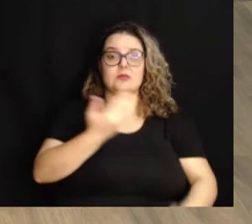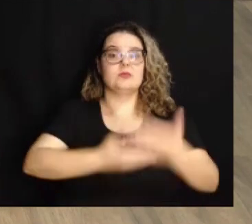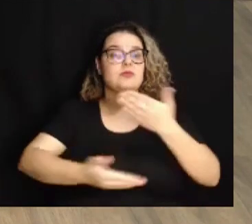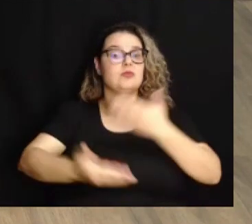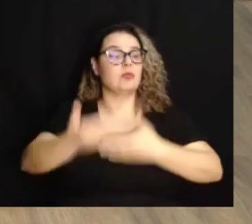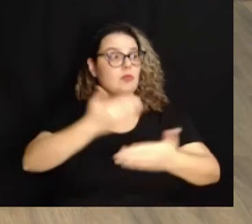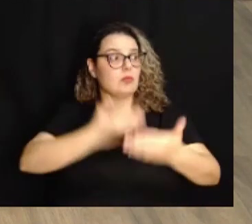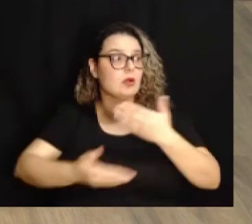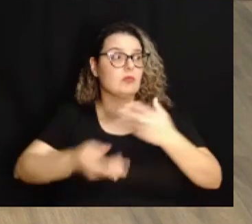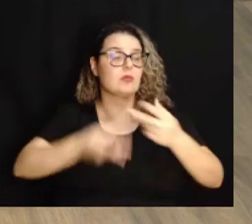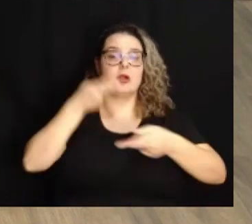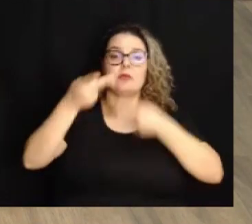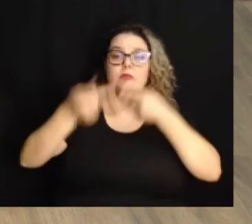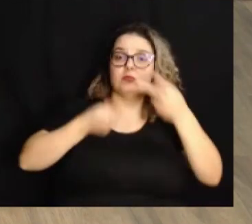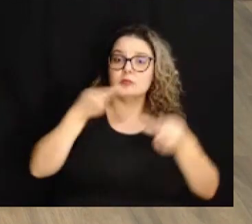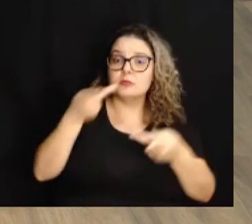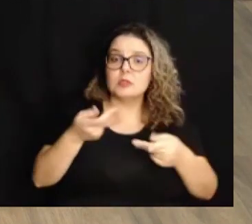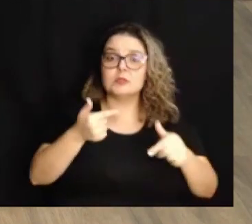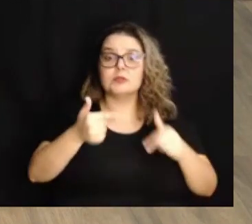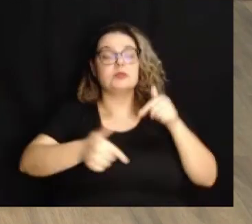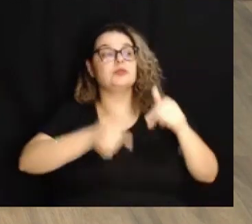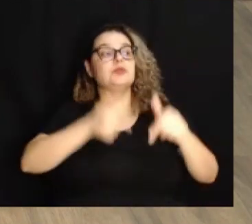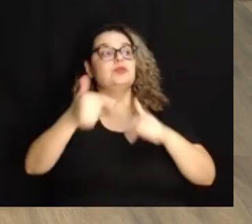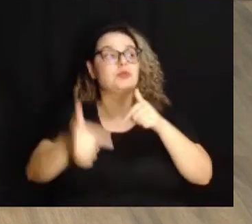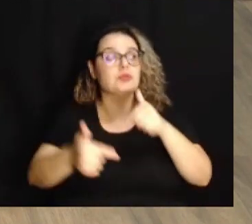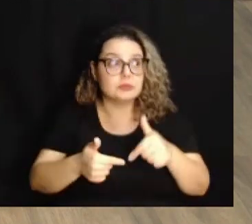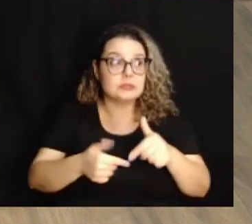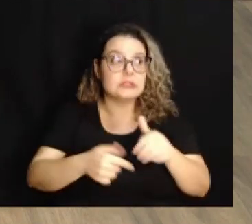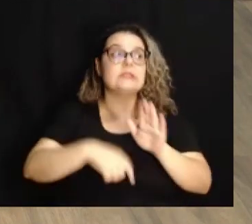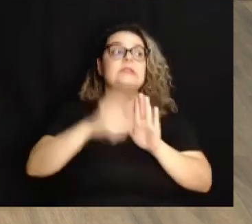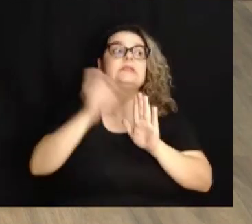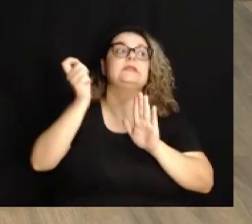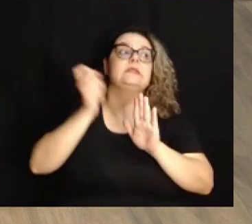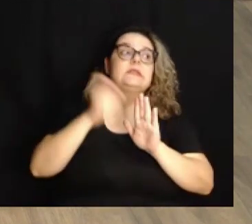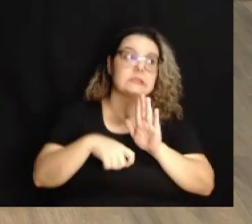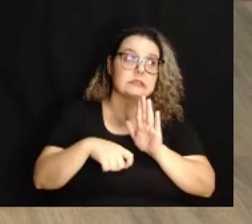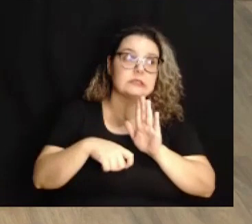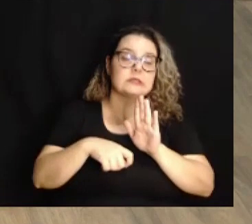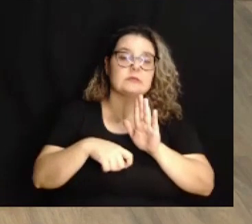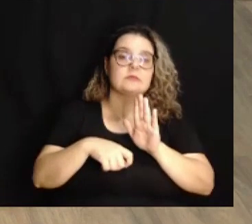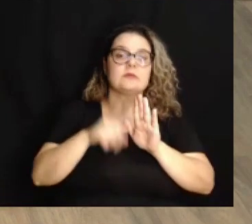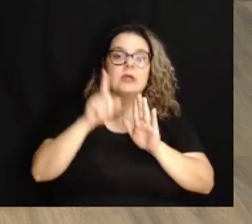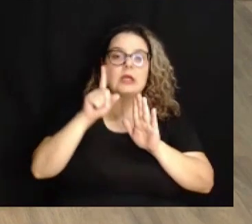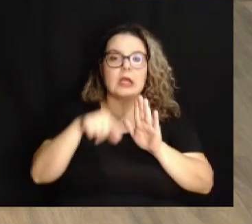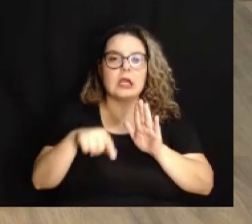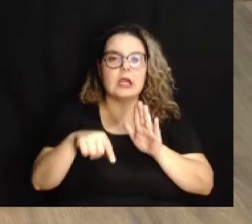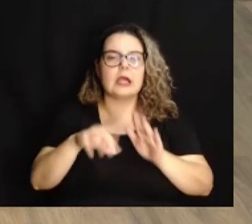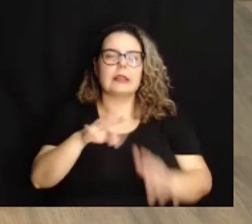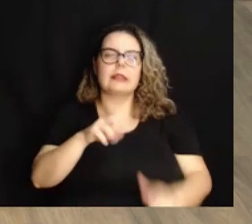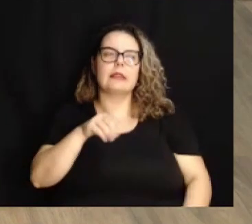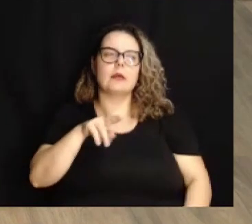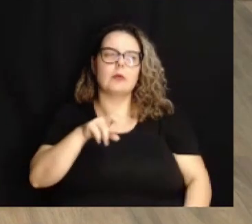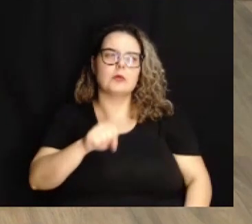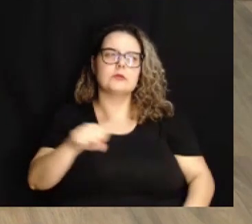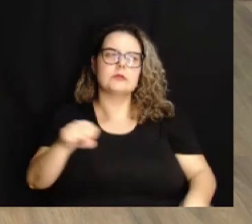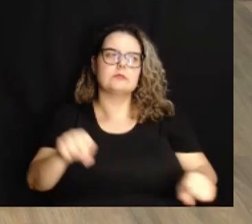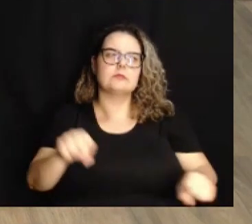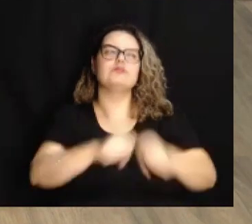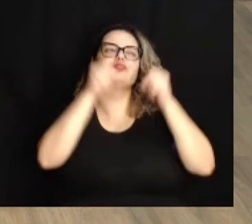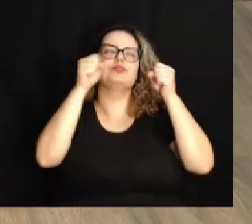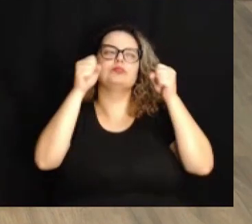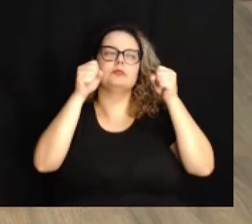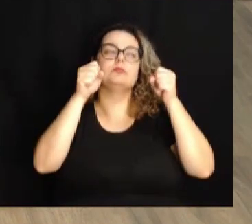comentado, trabalhado, executado. É uma quebra de tabus que é importante para